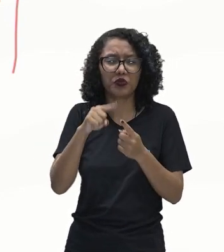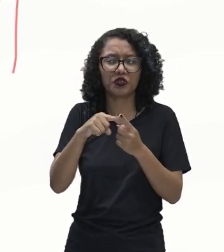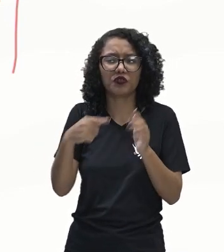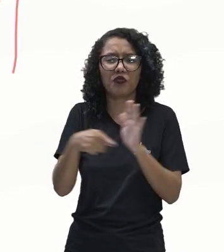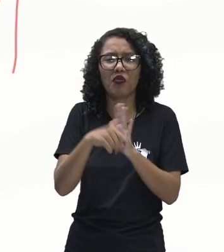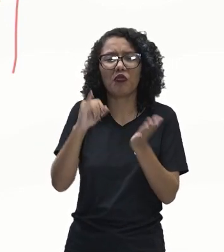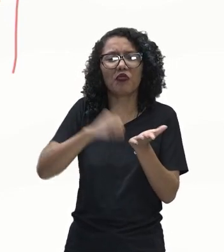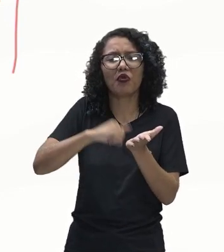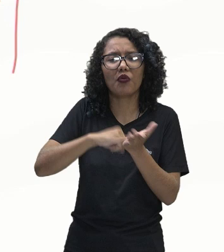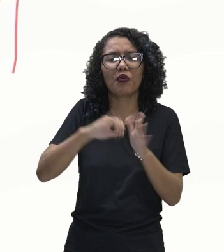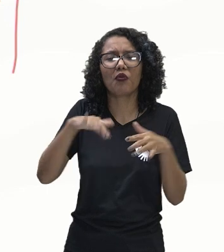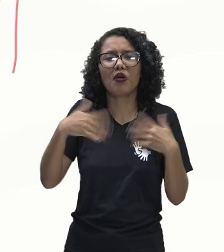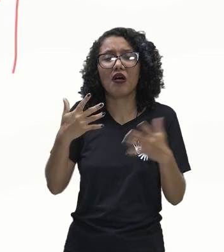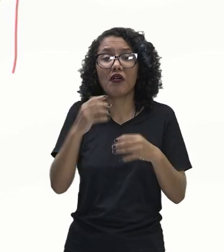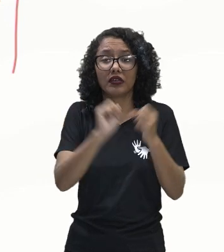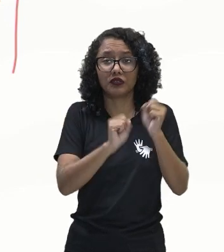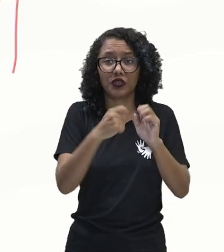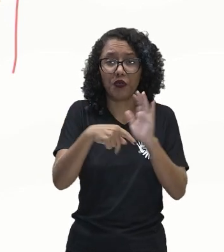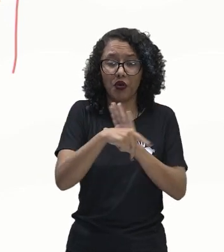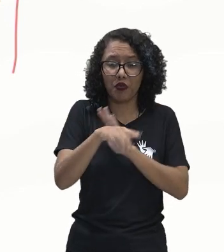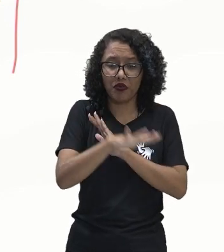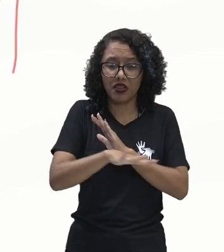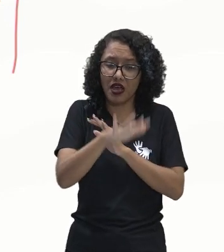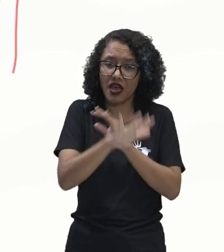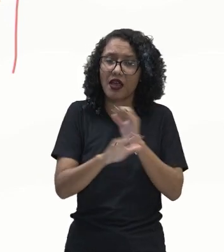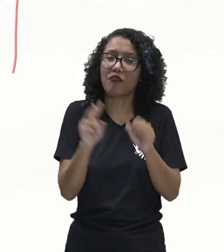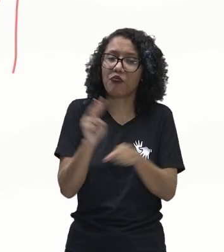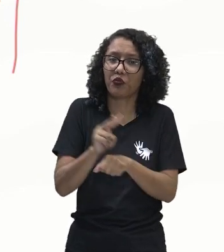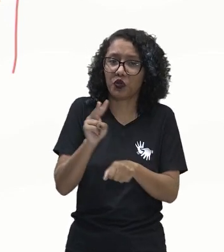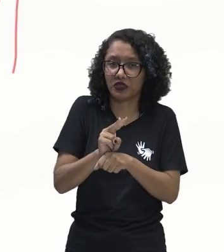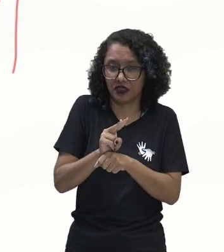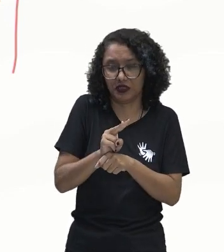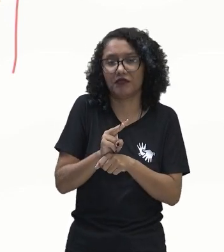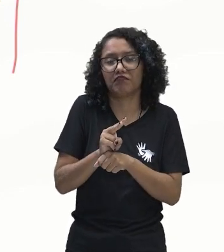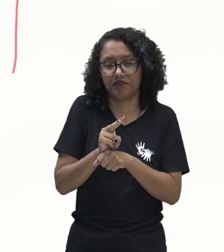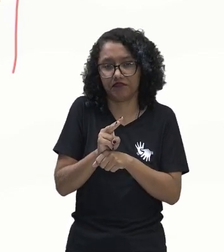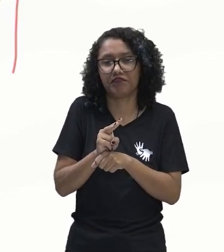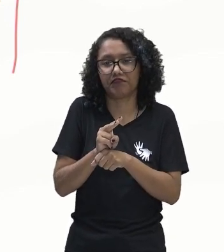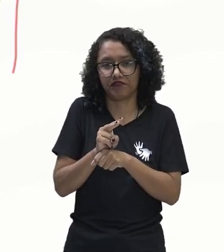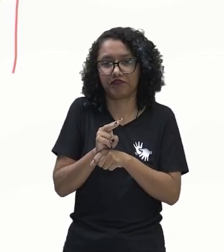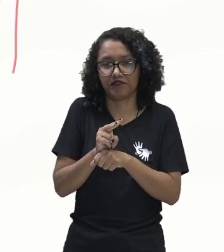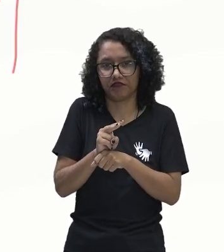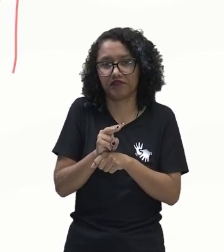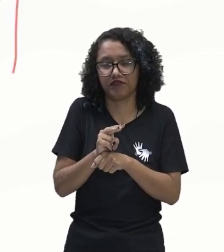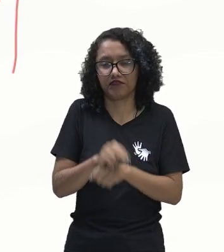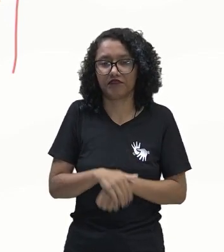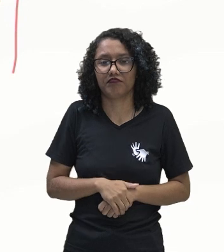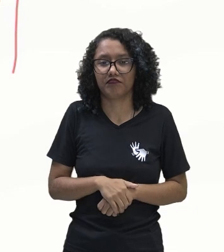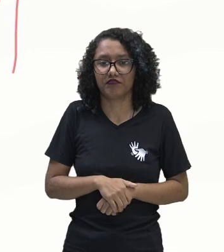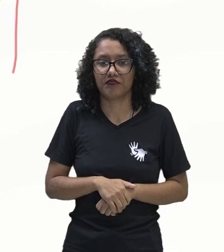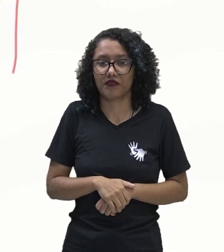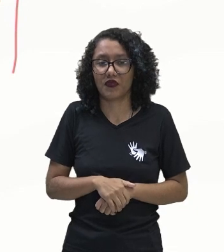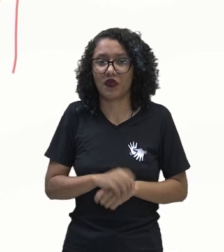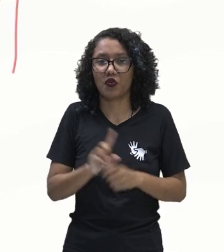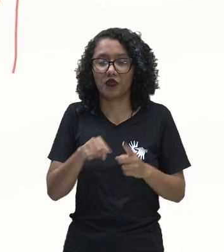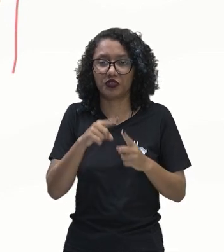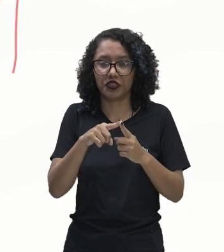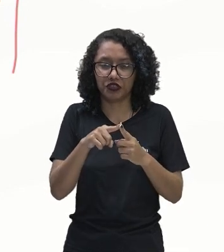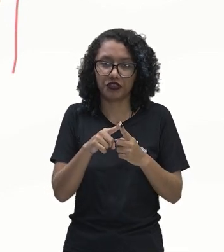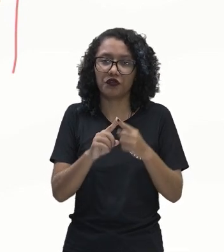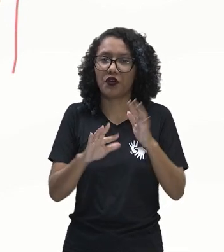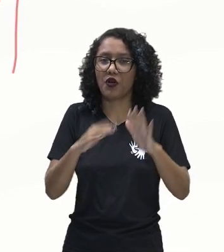as indústrias locais. Ou seja, o objetivo deles é desenvolver a economia